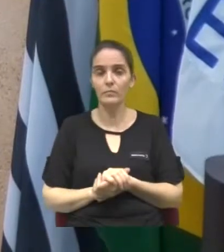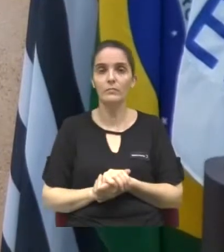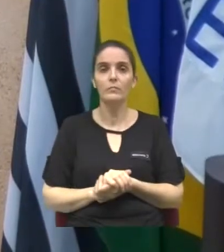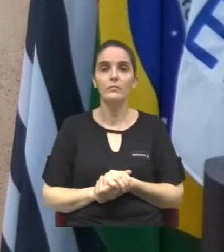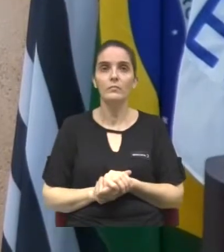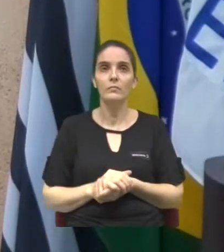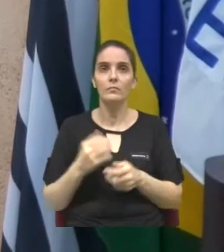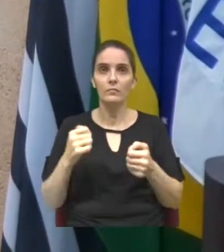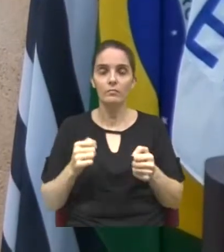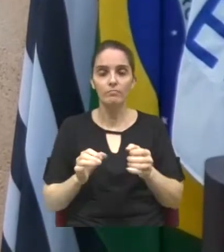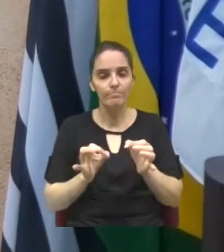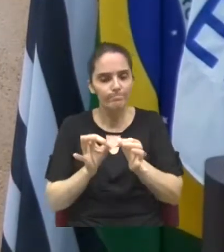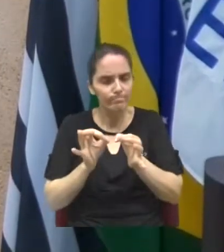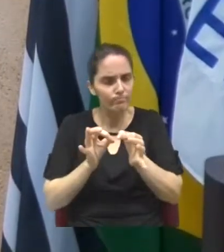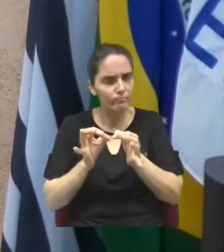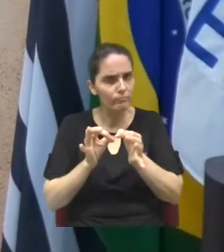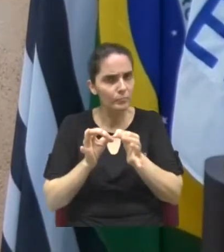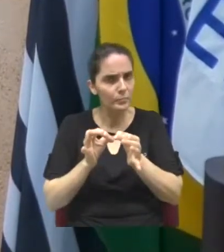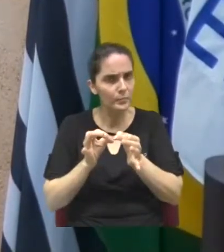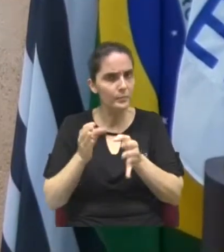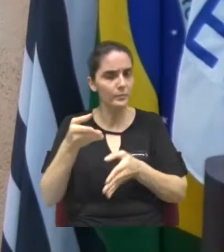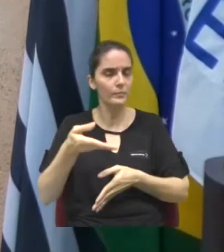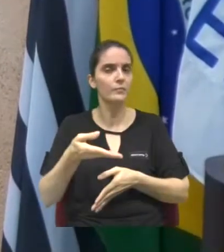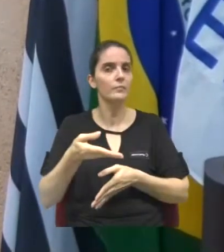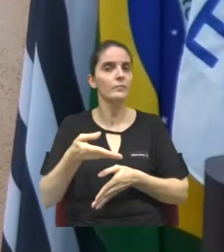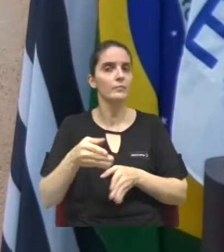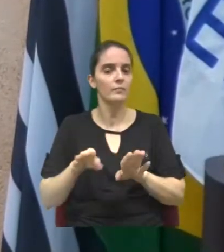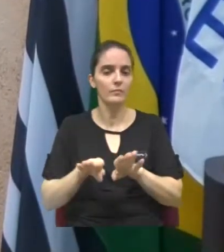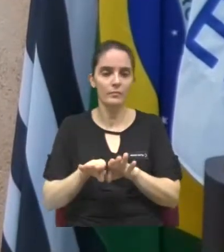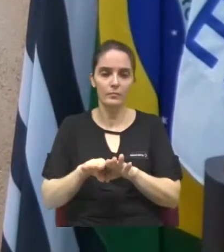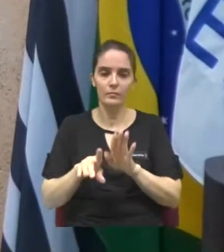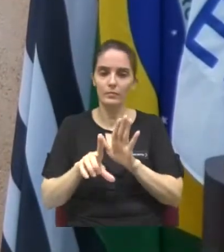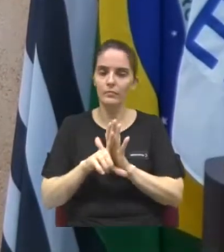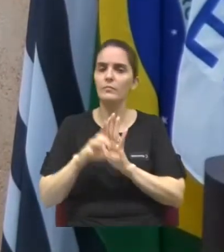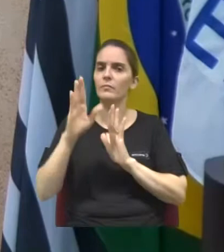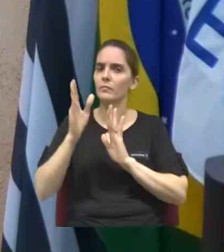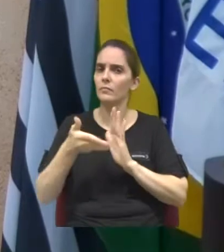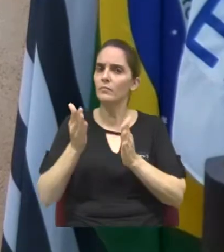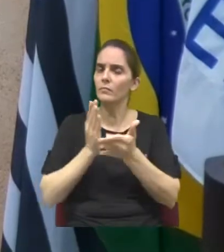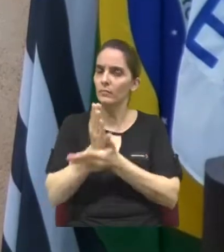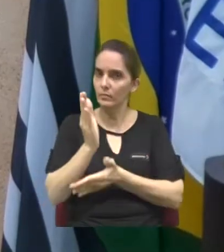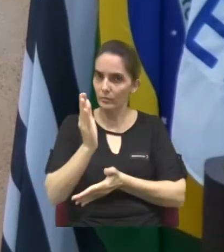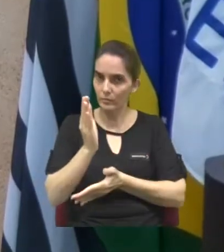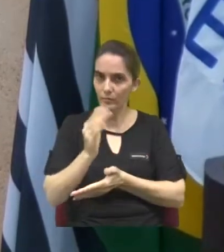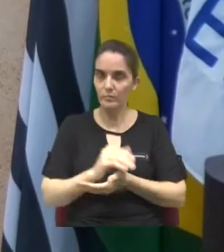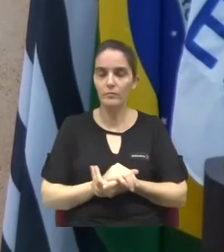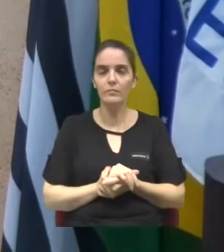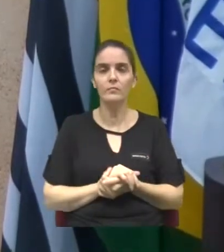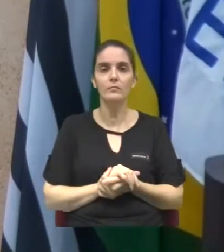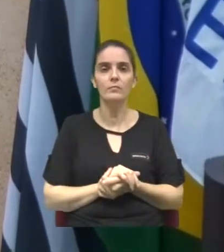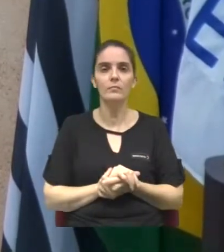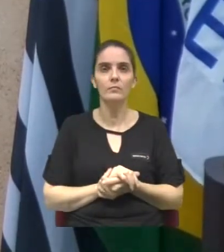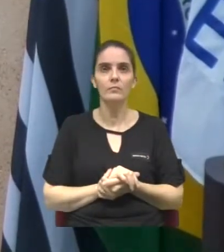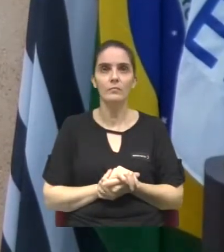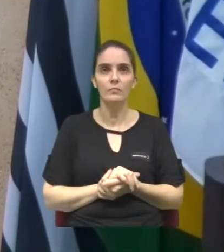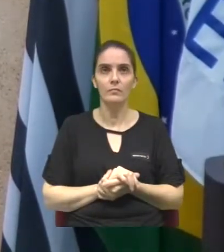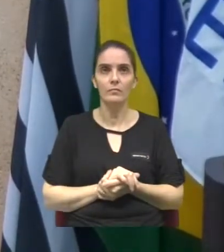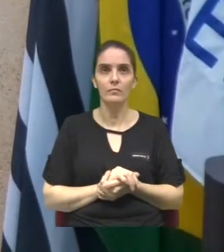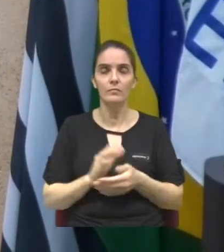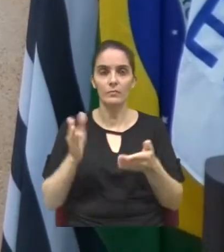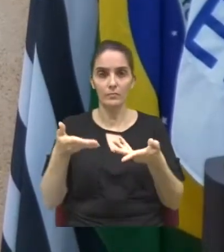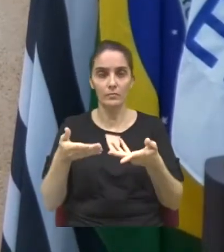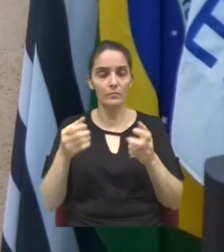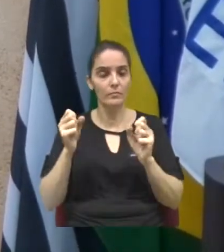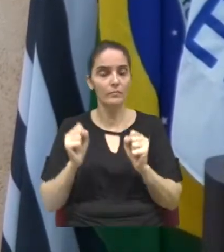correções que teremos que fazer numa lei já aprovada e que temos a chance